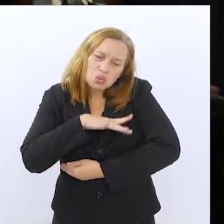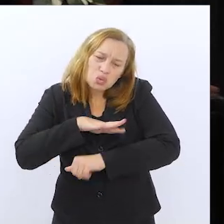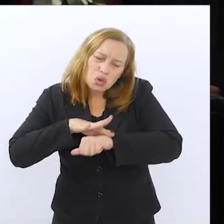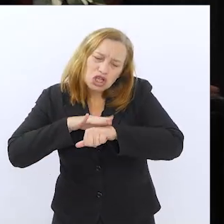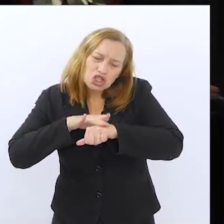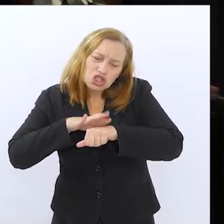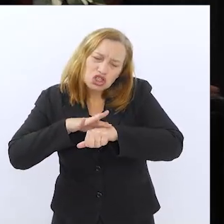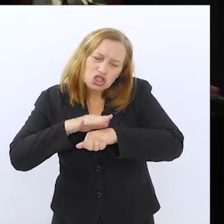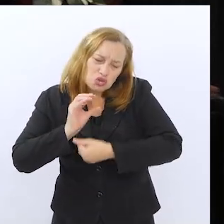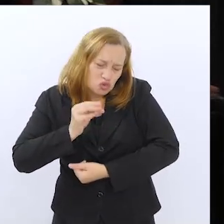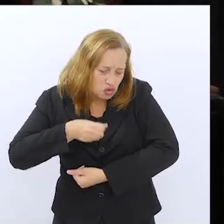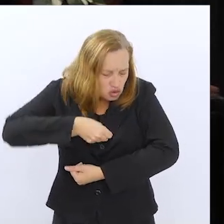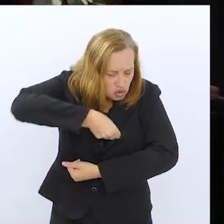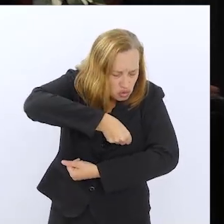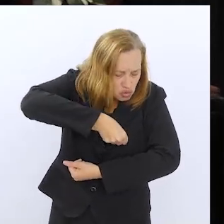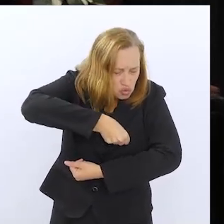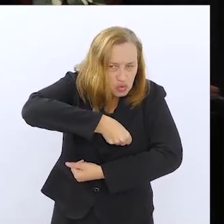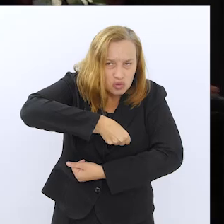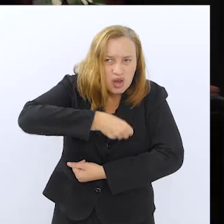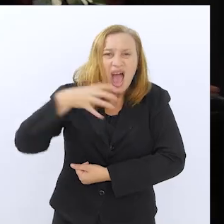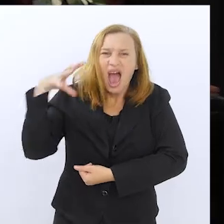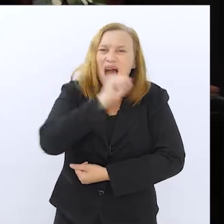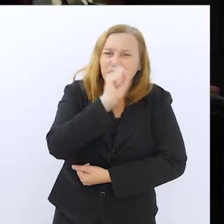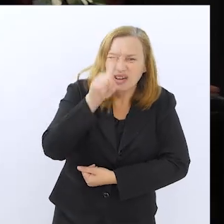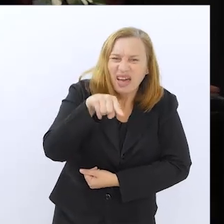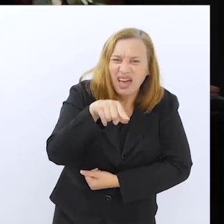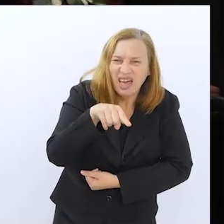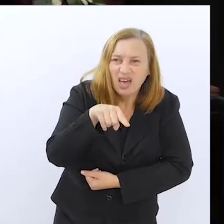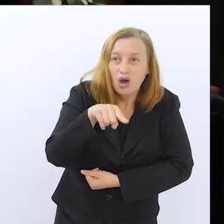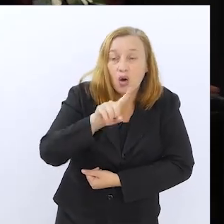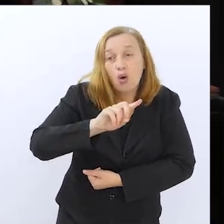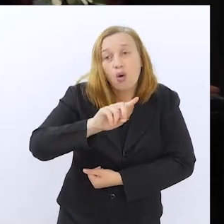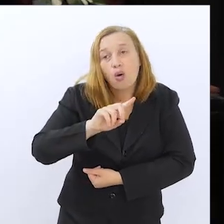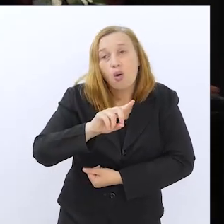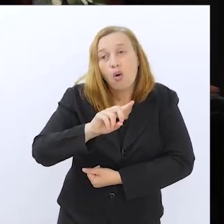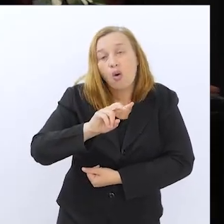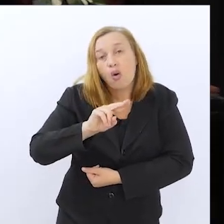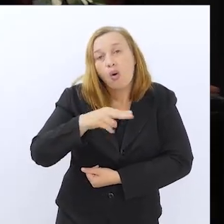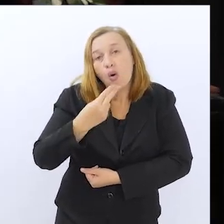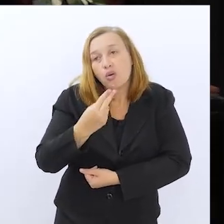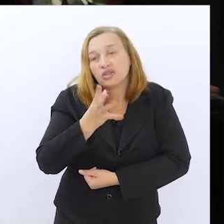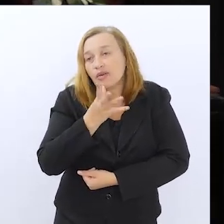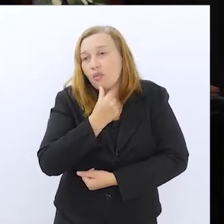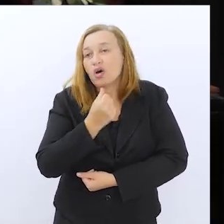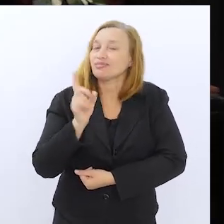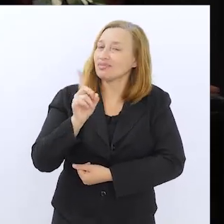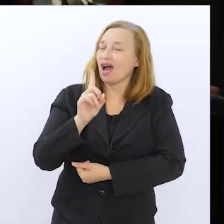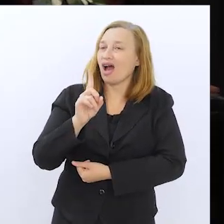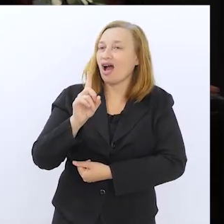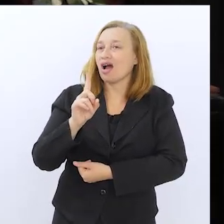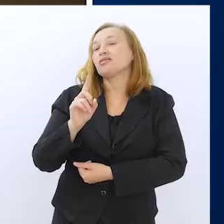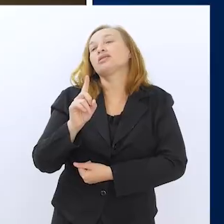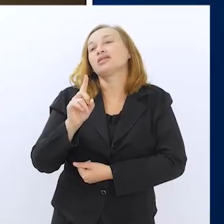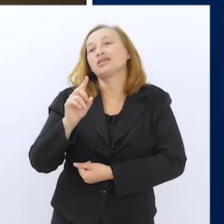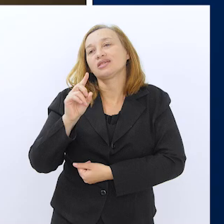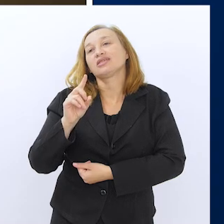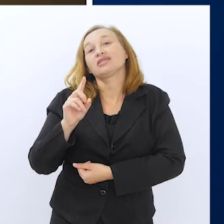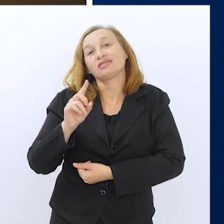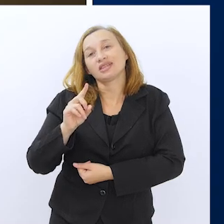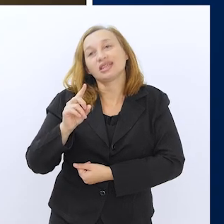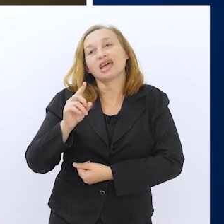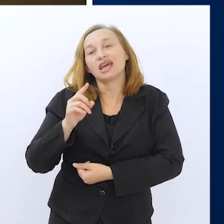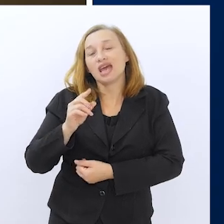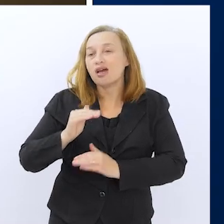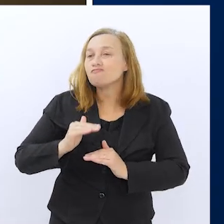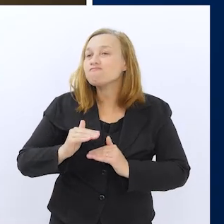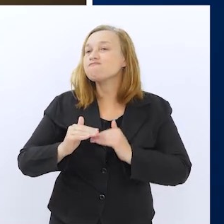estava ali todo doentinho, todo mal, e aí com uma dose. É assim? A rapidez é essa ou isso é uma força de expressão? Não, é mais